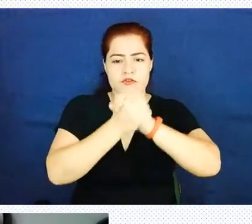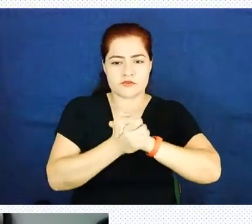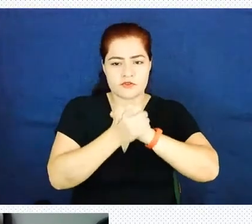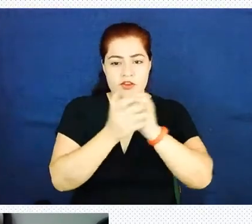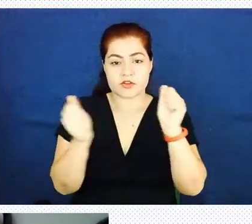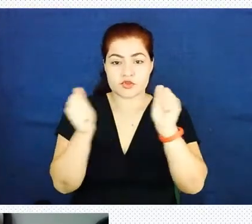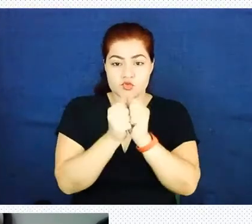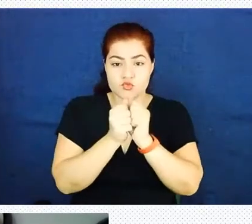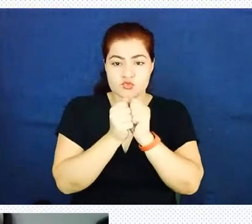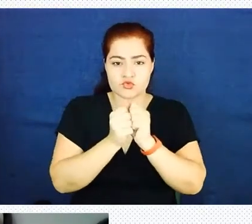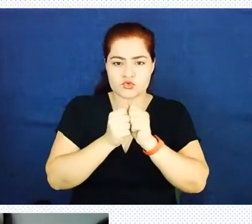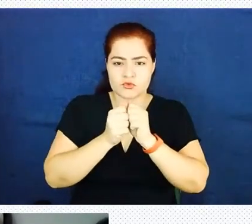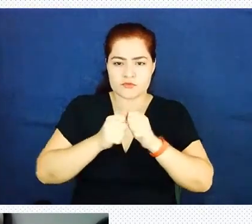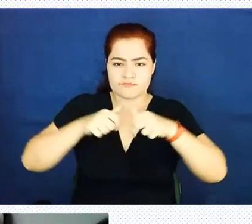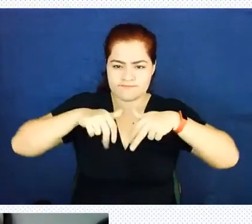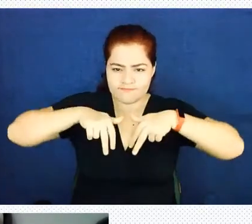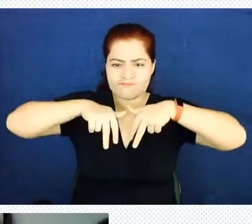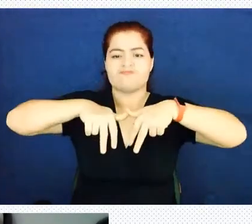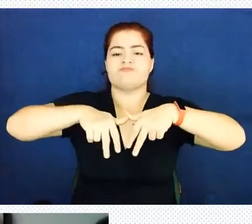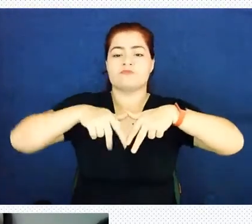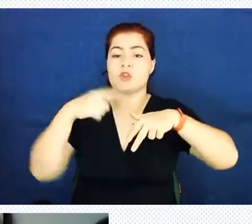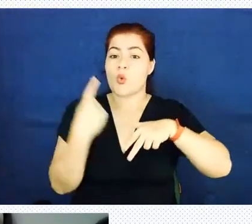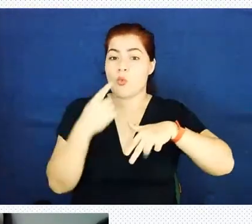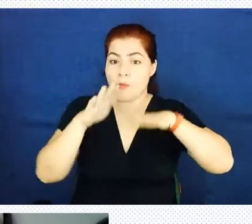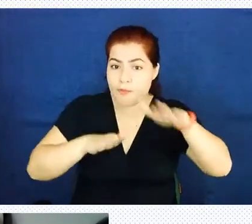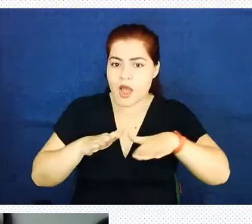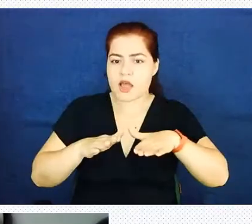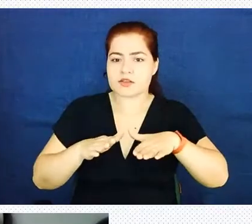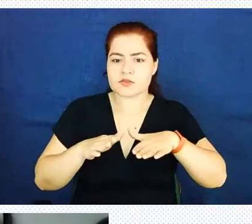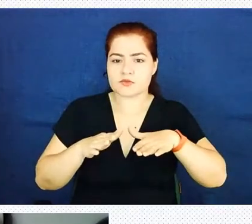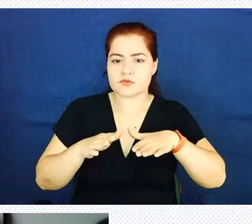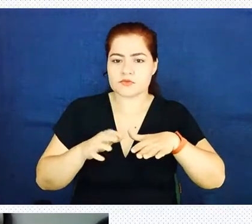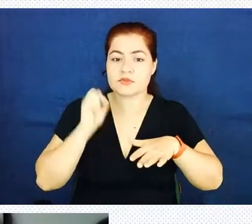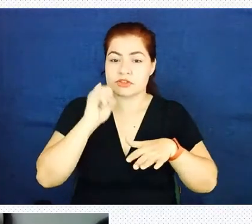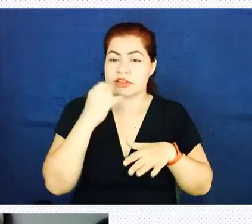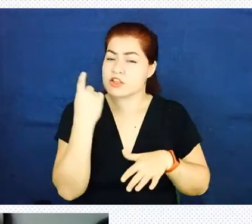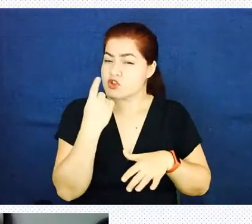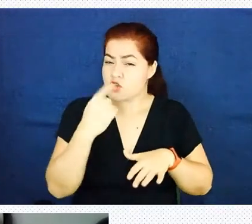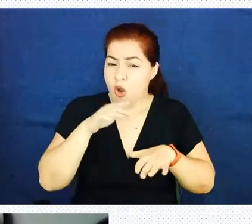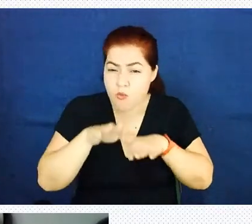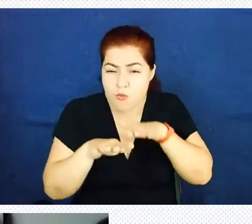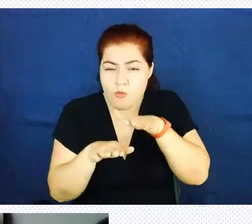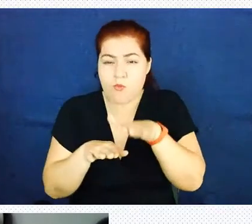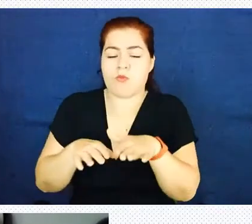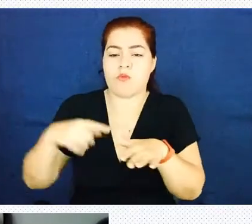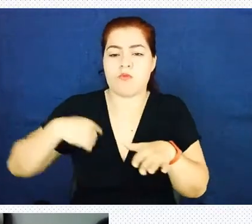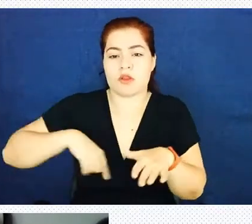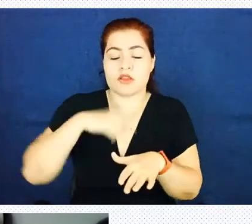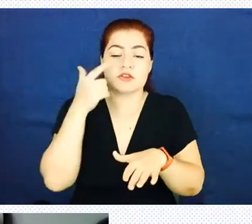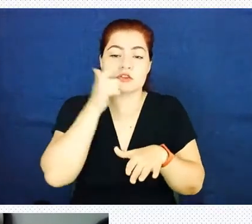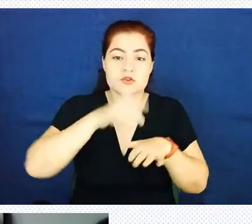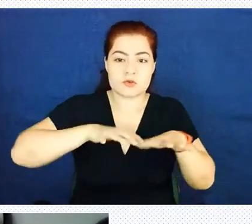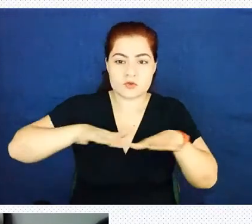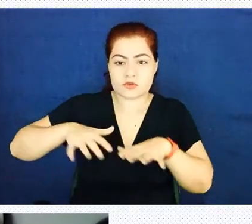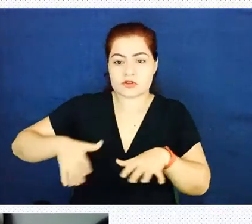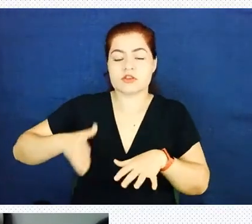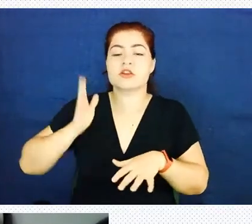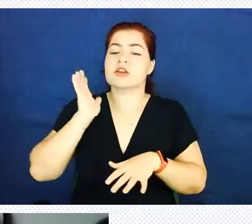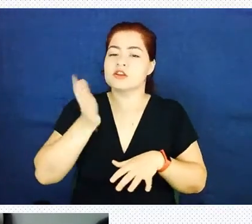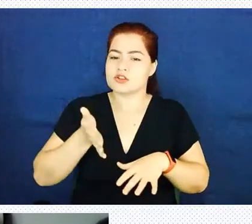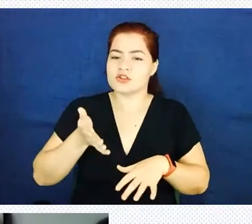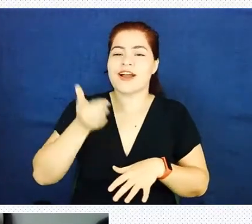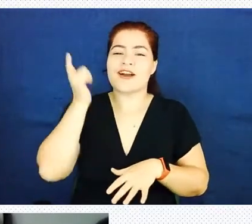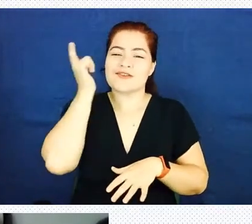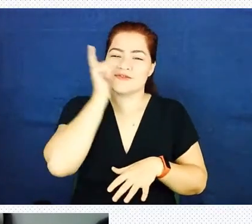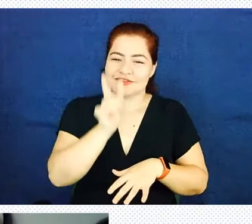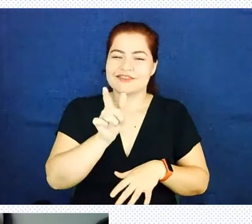um passo. Pequeno que seja, não importa. Se é só um ensaio para que a gente se movimente, você já se ensaiou, significa que